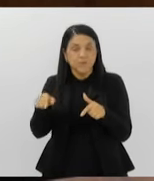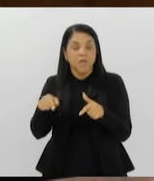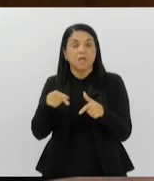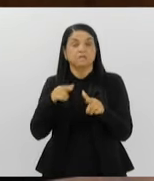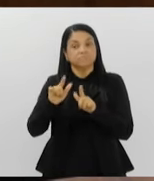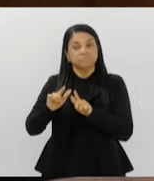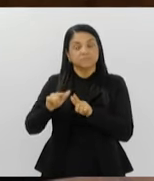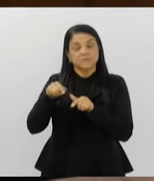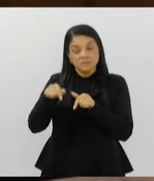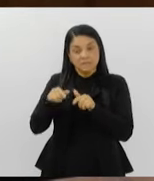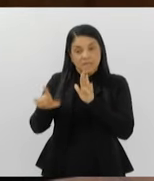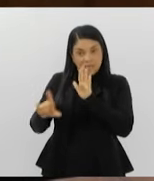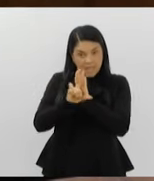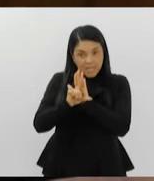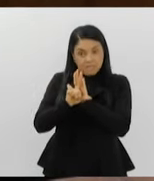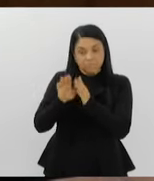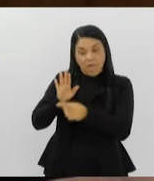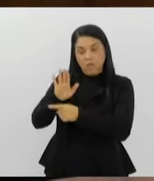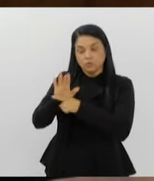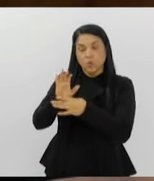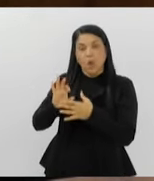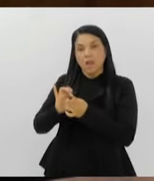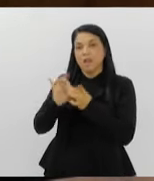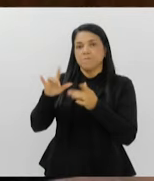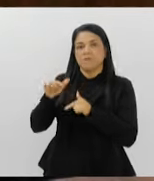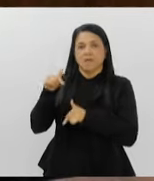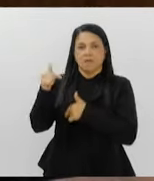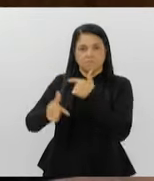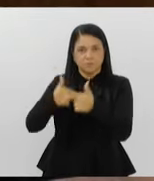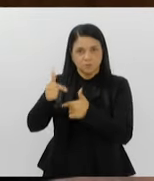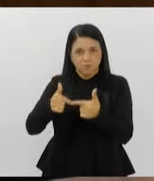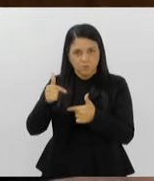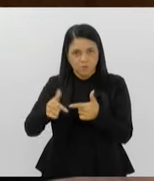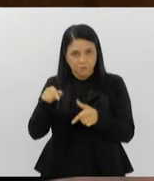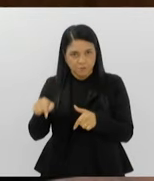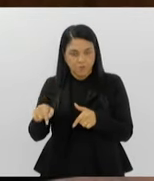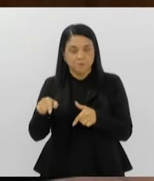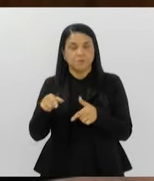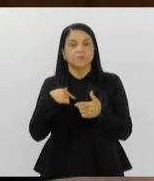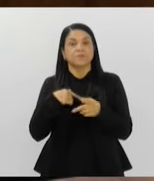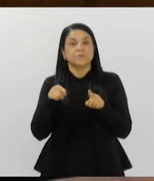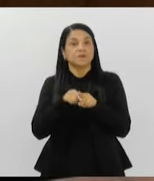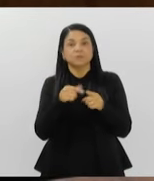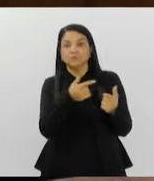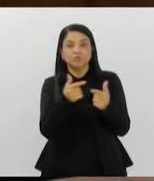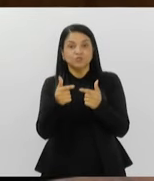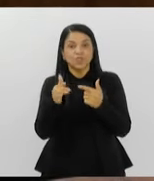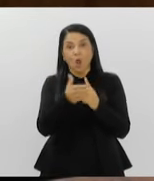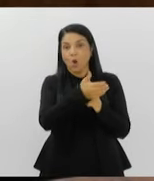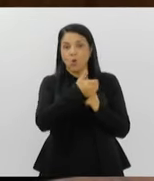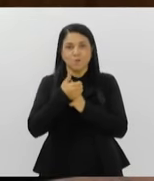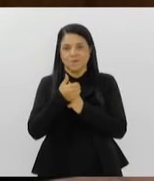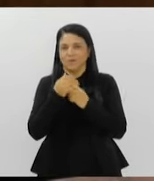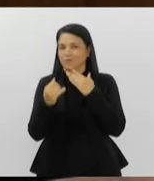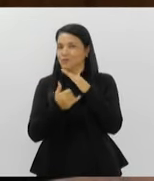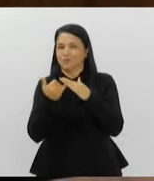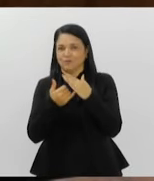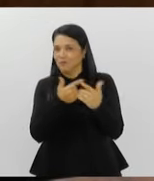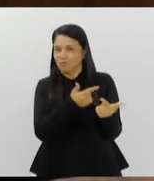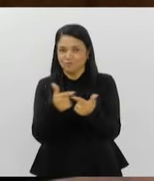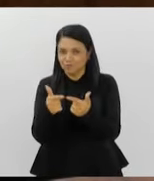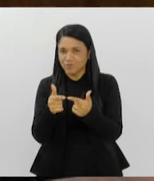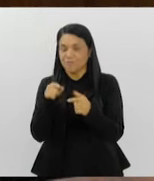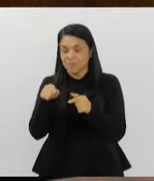mas não havia essa iniciativa de acolhimento institucional. Isso mostra como é importante